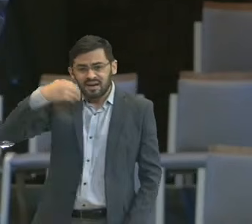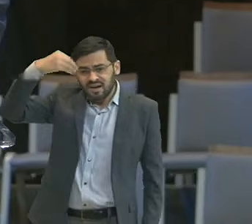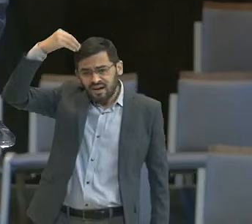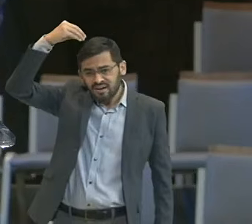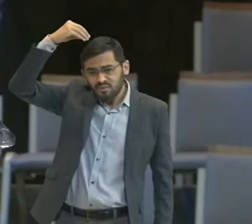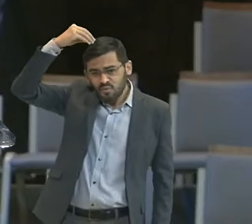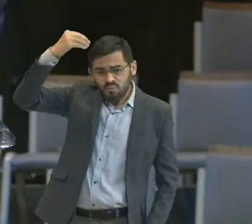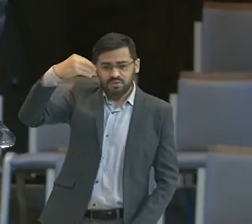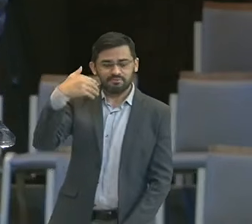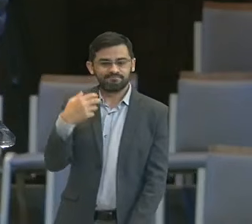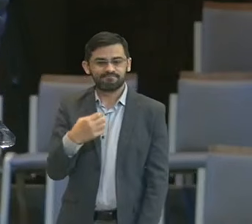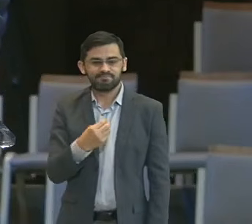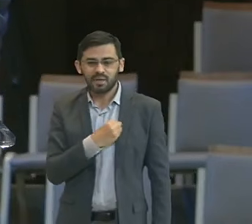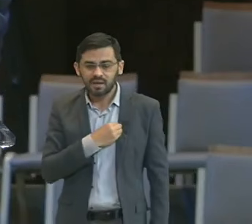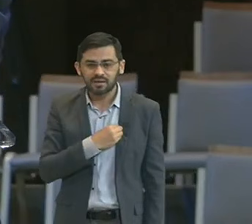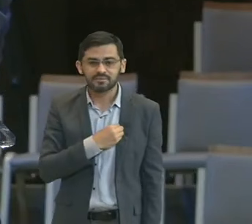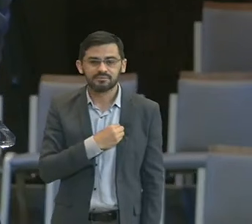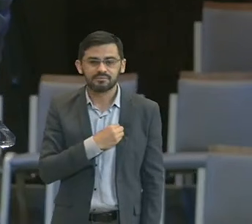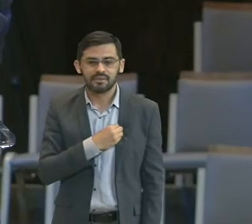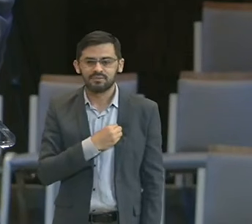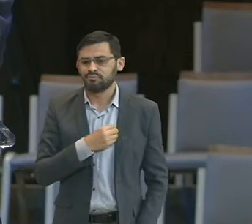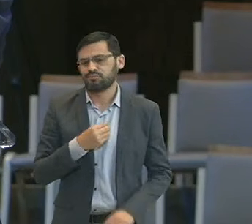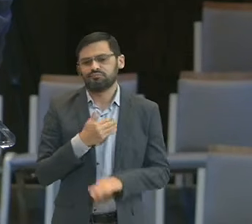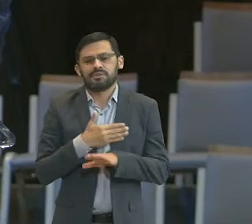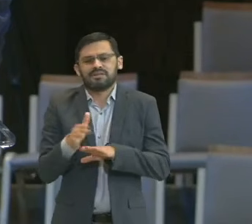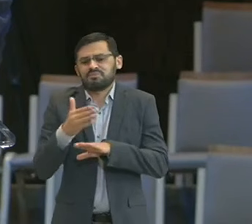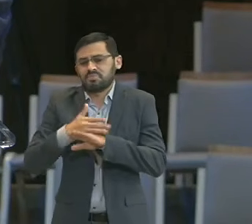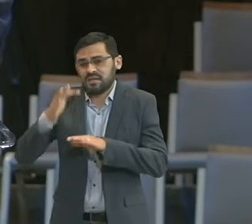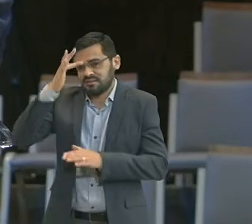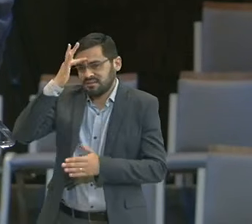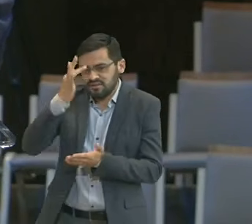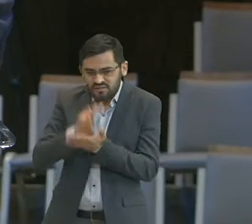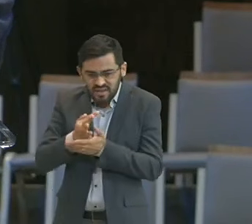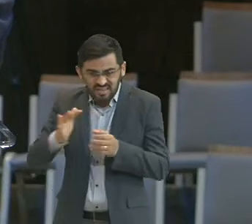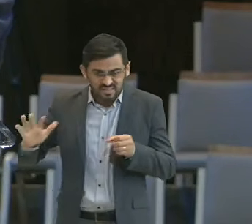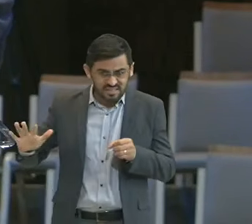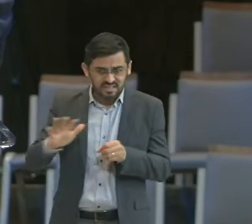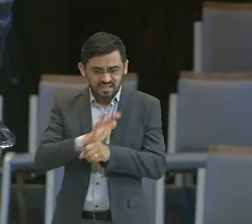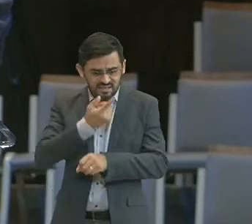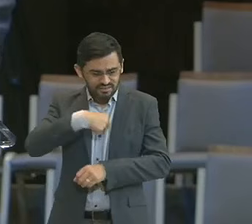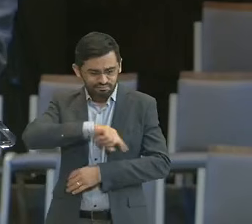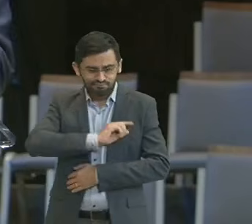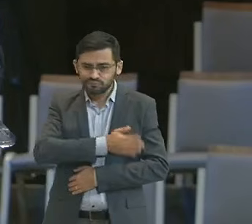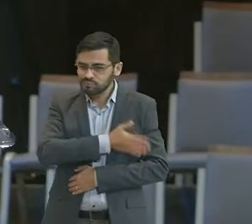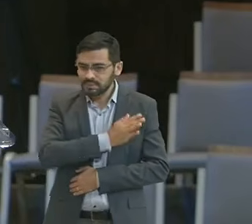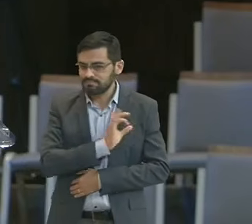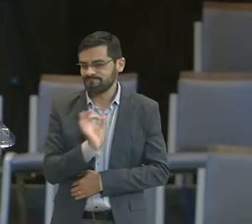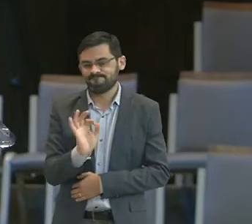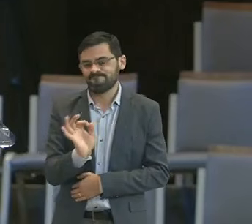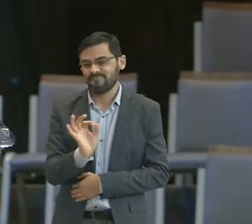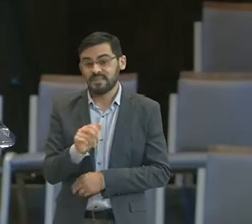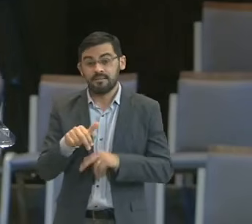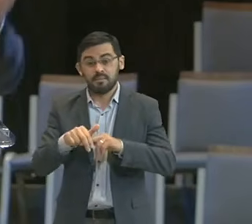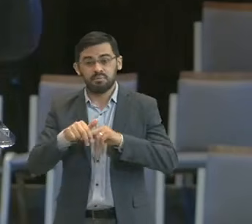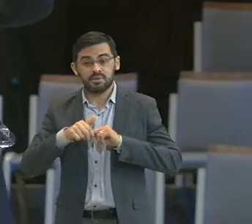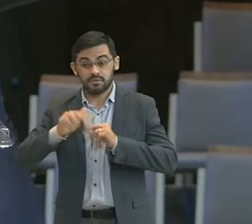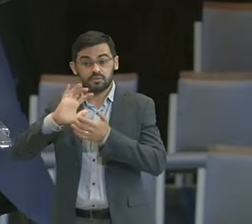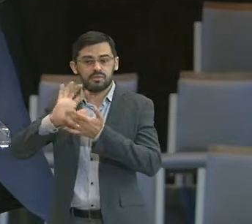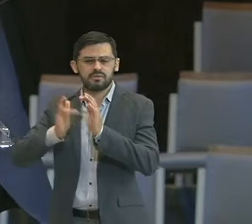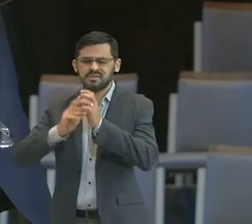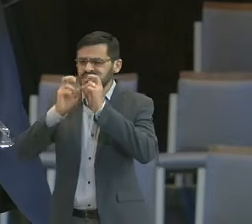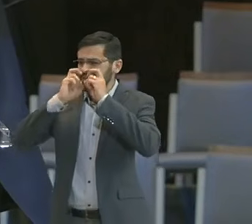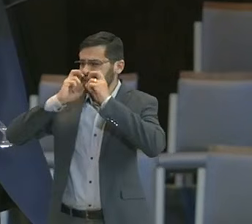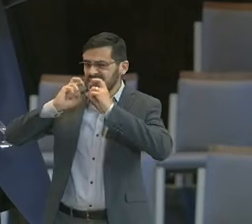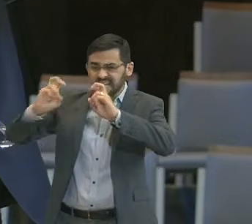Porque não são os rituais da fé que preenchem o nosso coração. Por isso Jesus grita